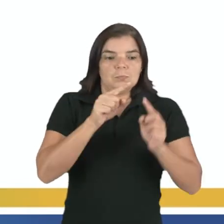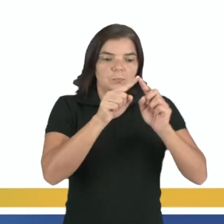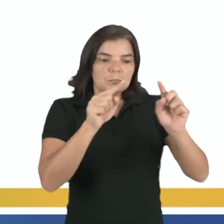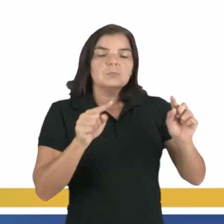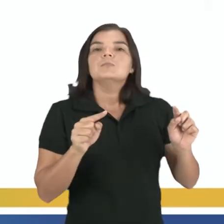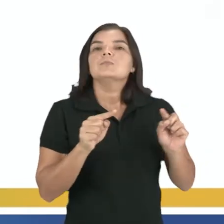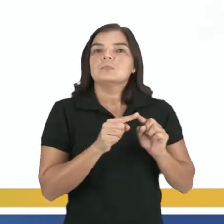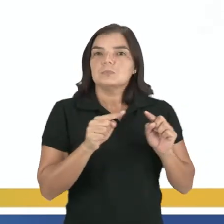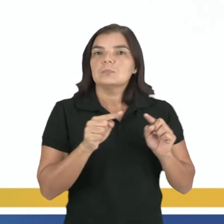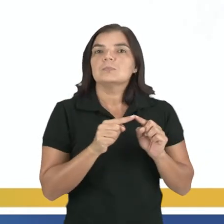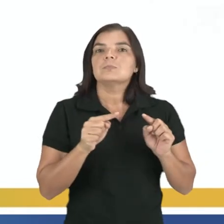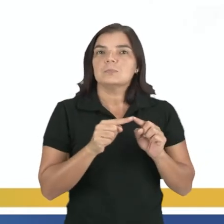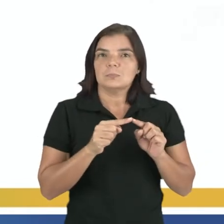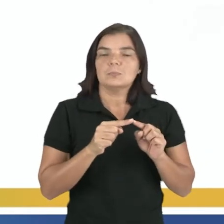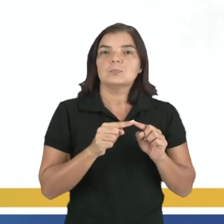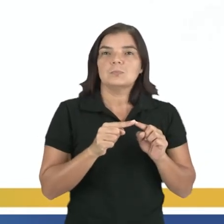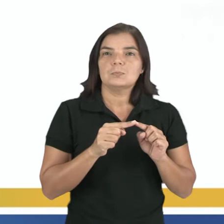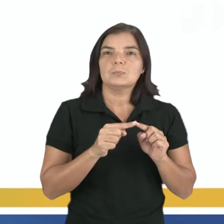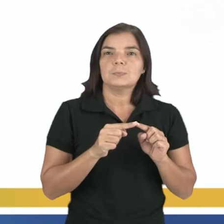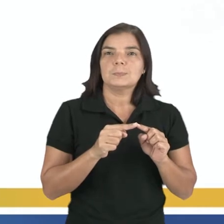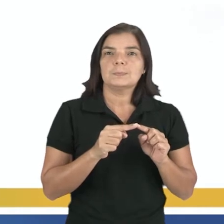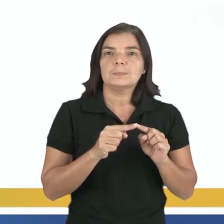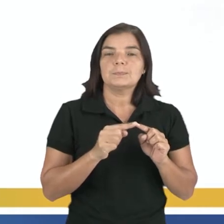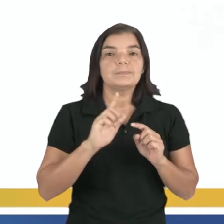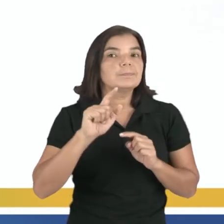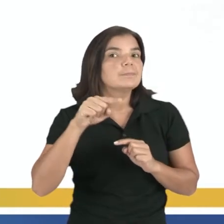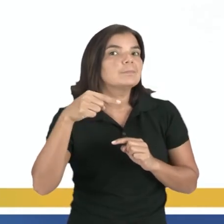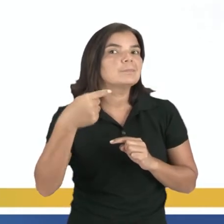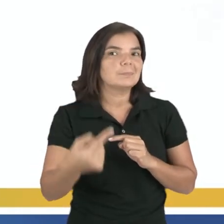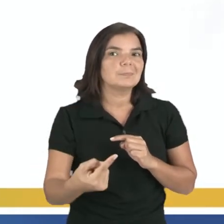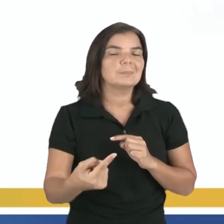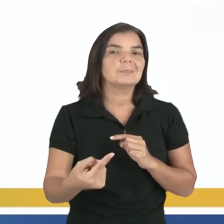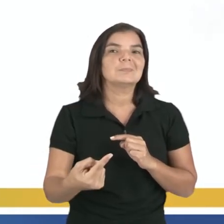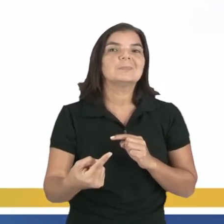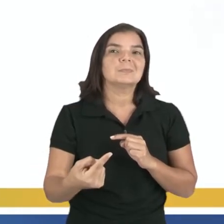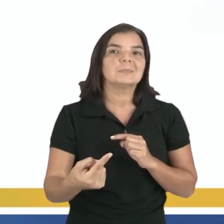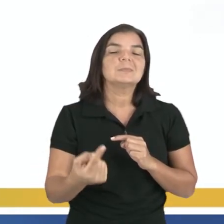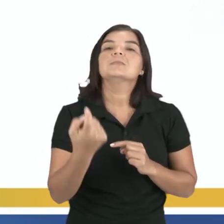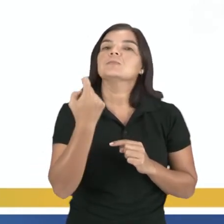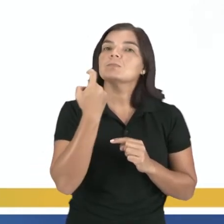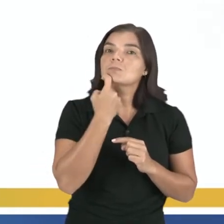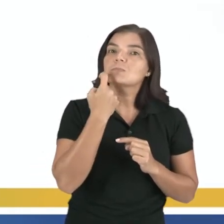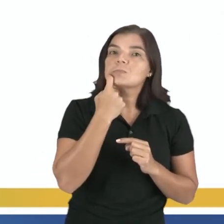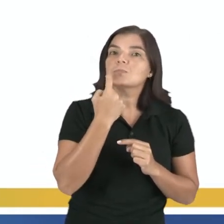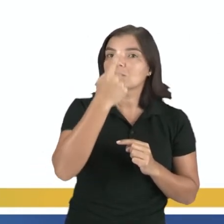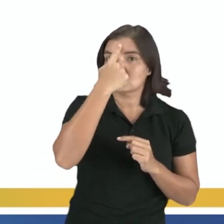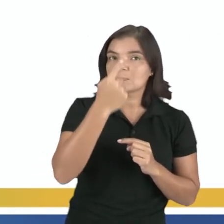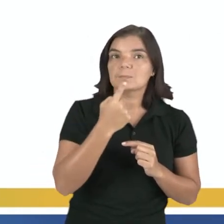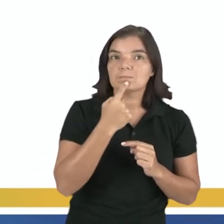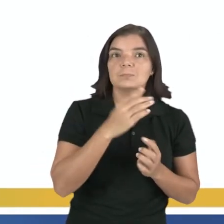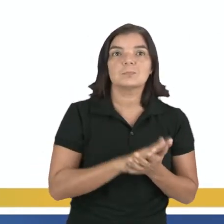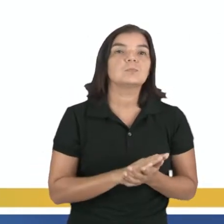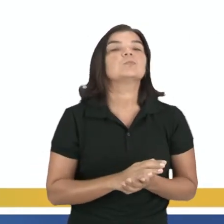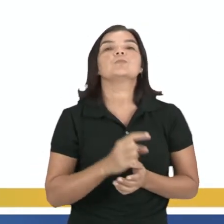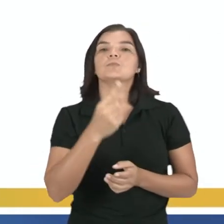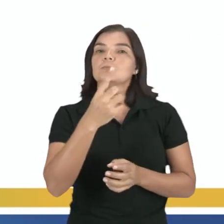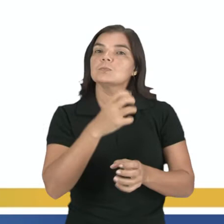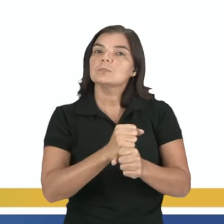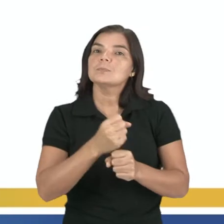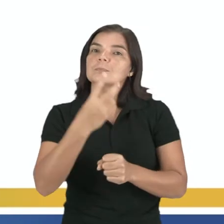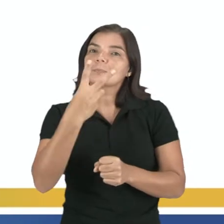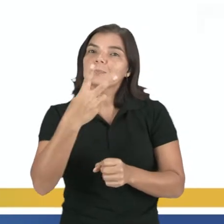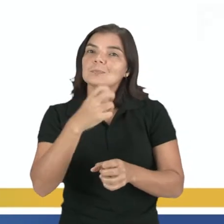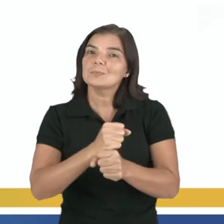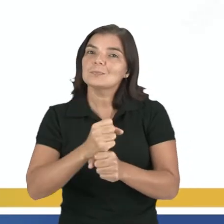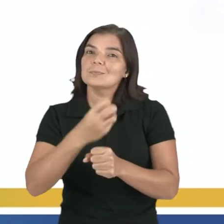né, na próxima, né, na sexta figura, seria 1 mais 2 mais 3 mais 4 mais 5